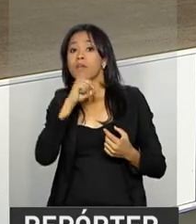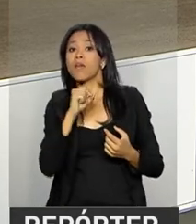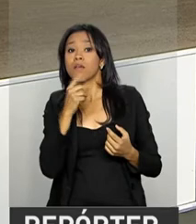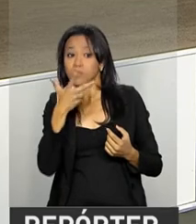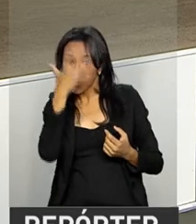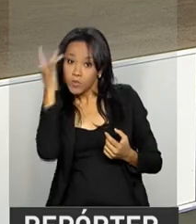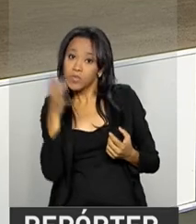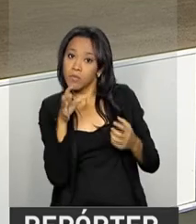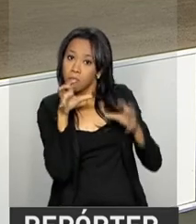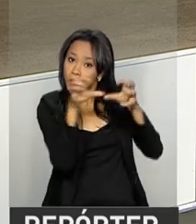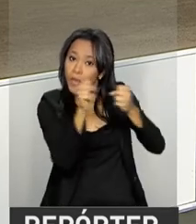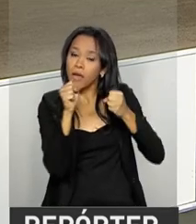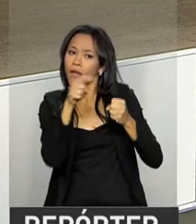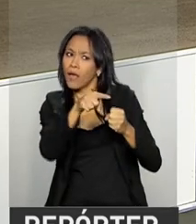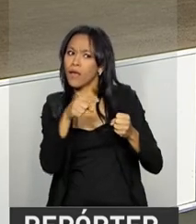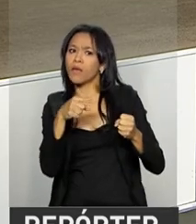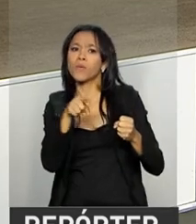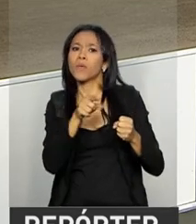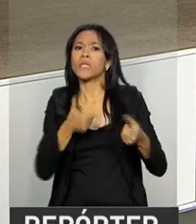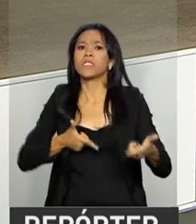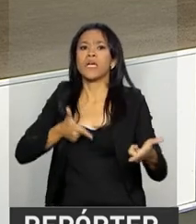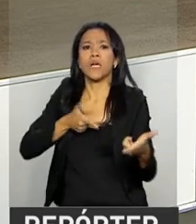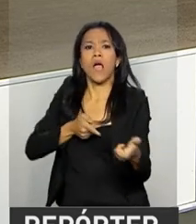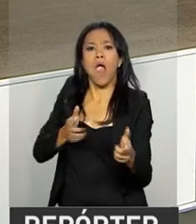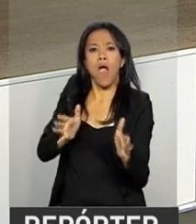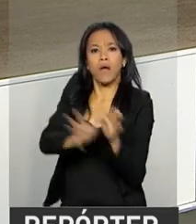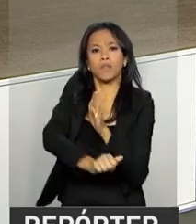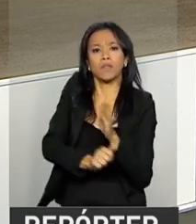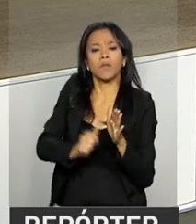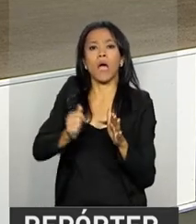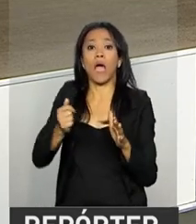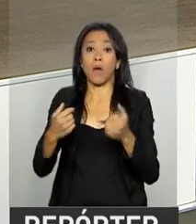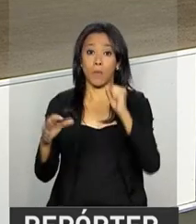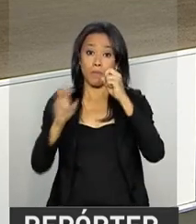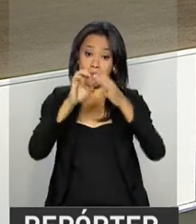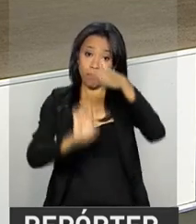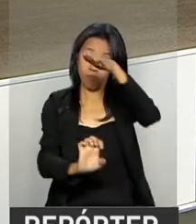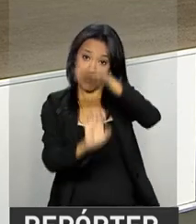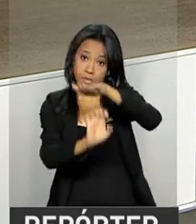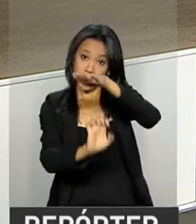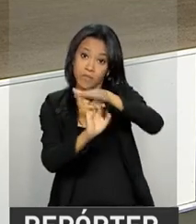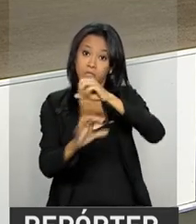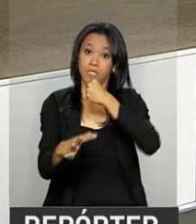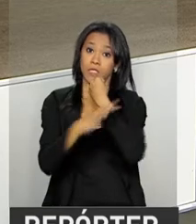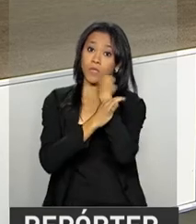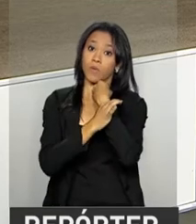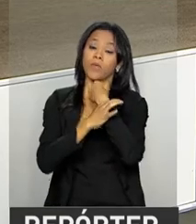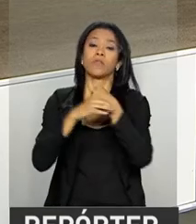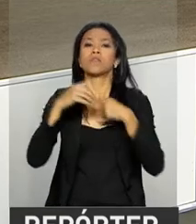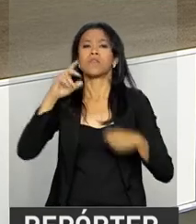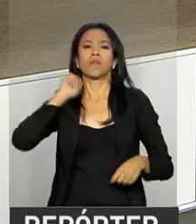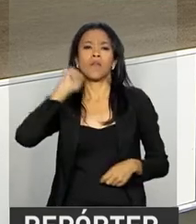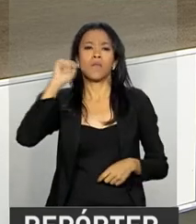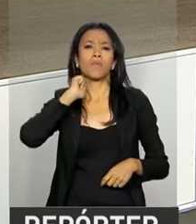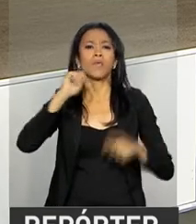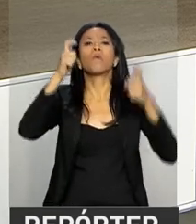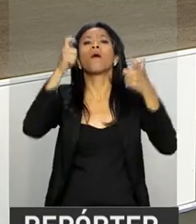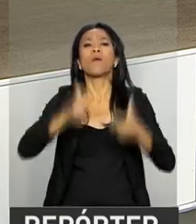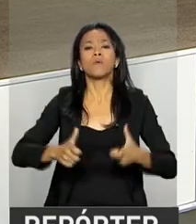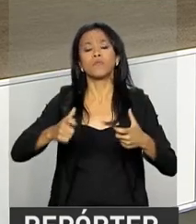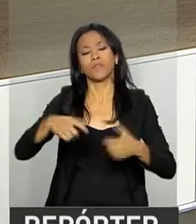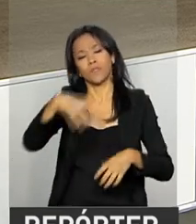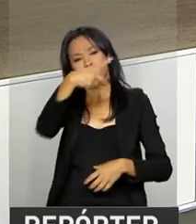de participar de um assalto a uma empresa de segurança em abril na cidade de cidade de leste no